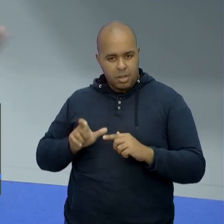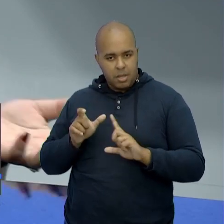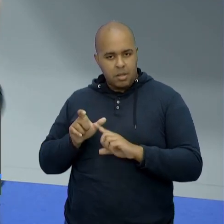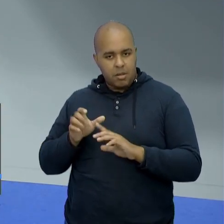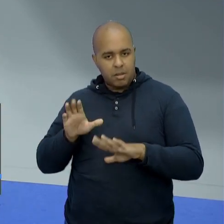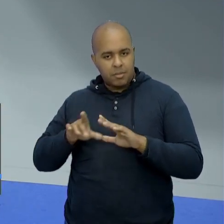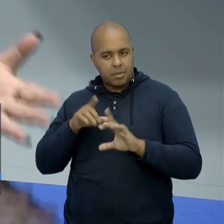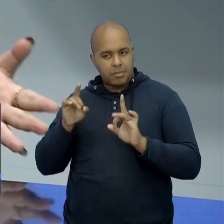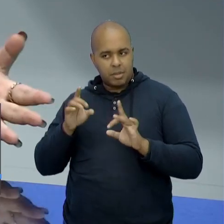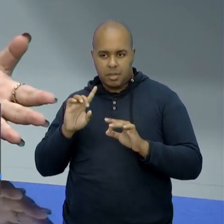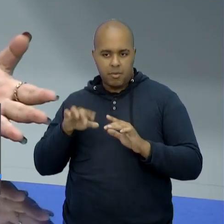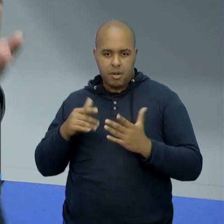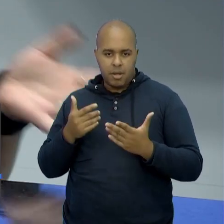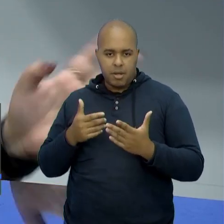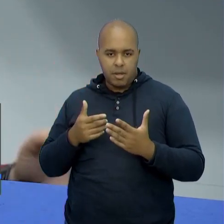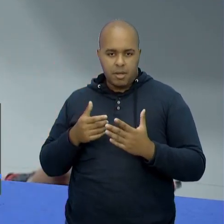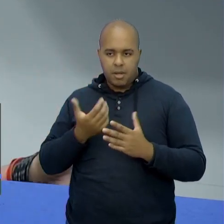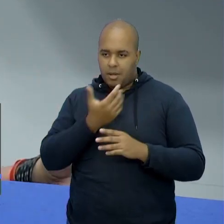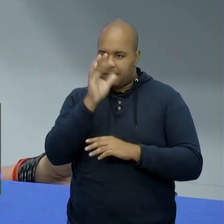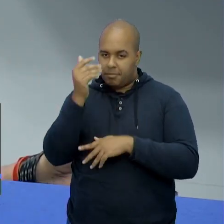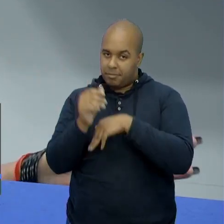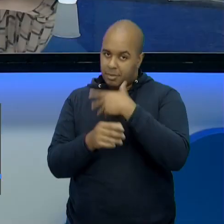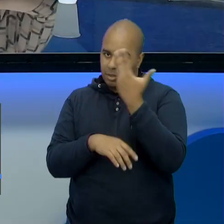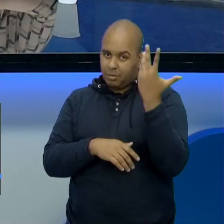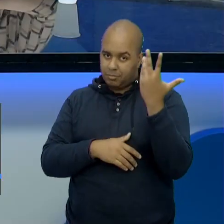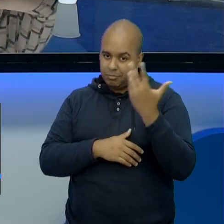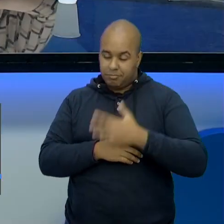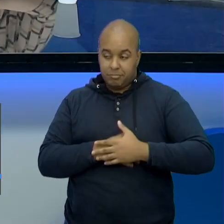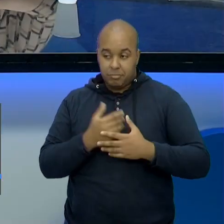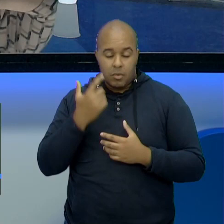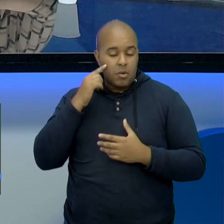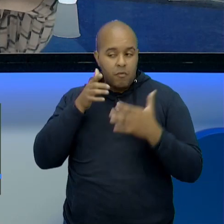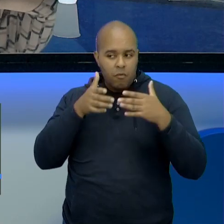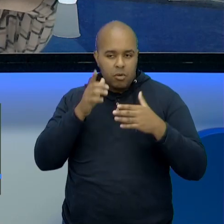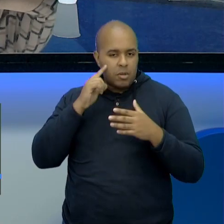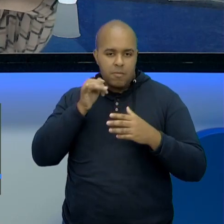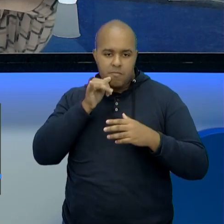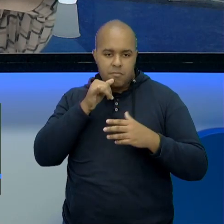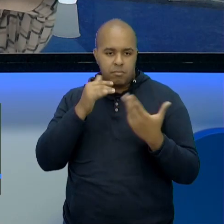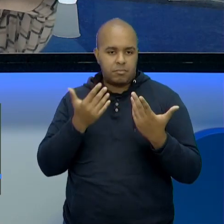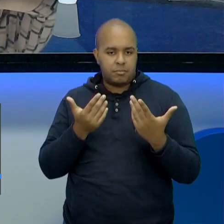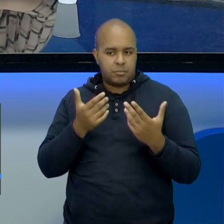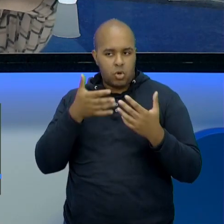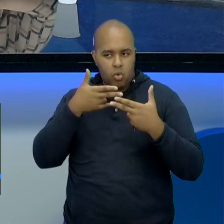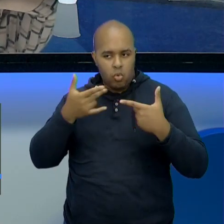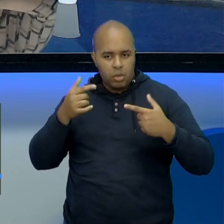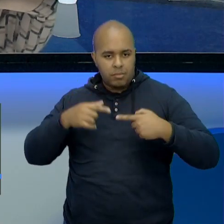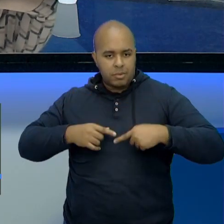minha especialidade não é ambiental. Tipo, meu foco não é, por exemplo,